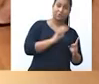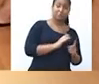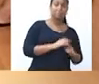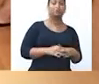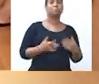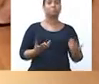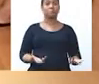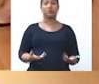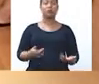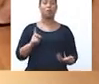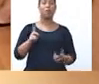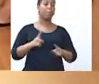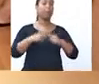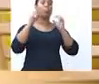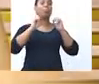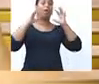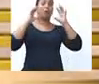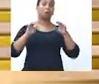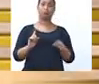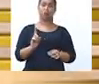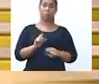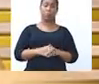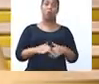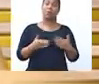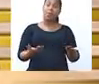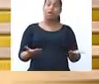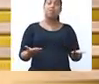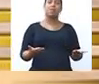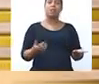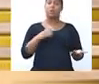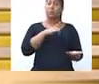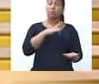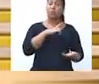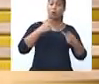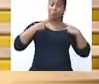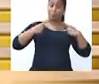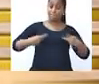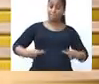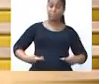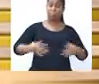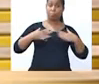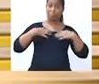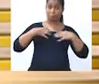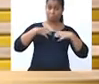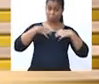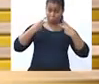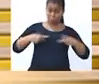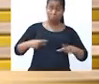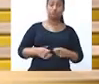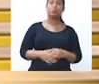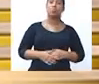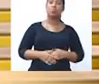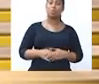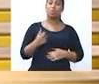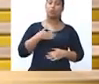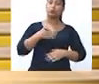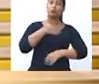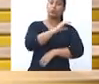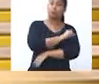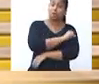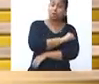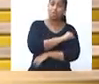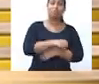bem, não é mágico, sim, né? Mas claro. é que eu tenho uma postura, uma expectativa em relação aos meus